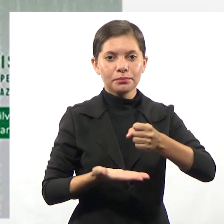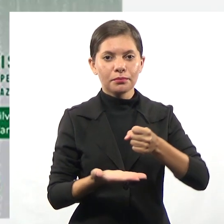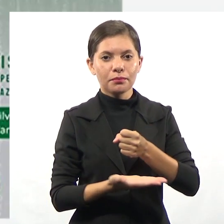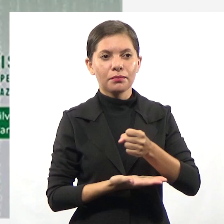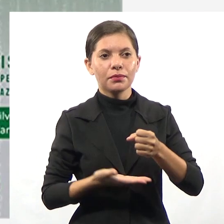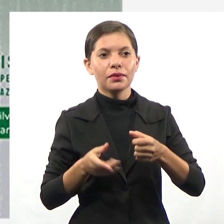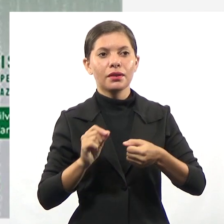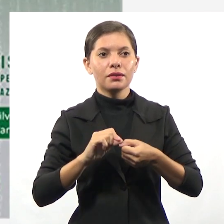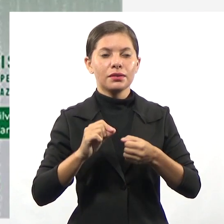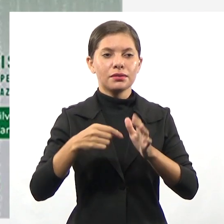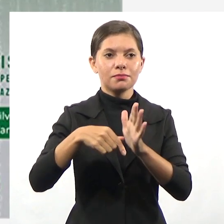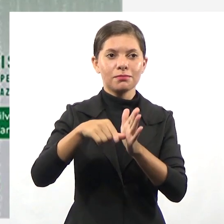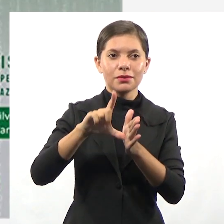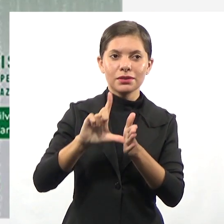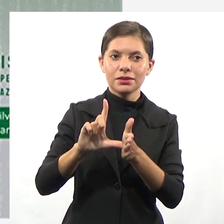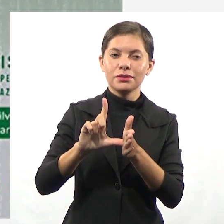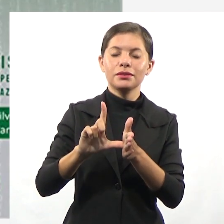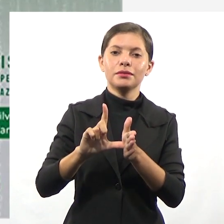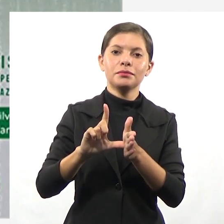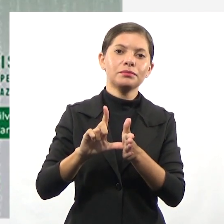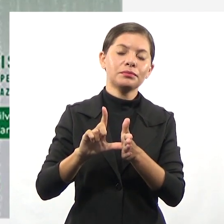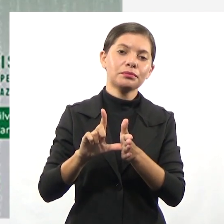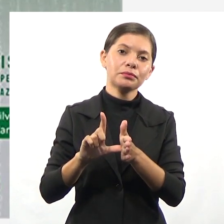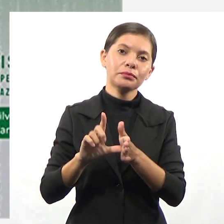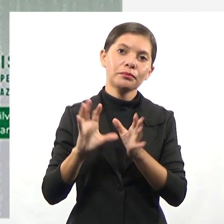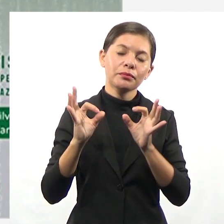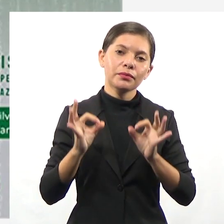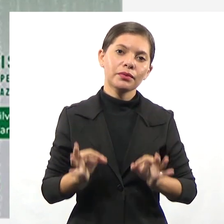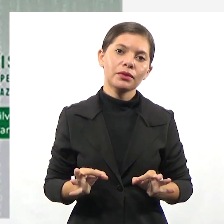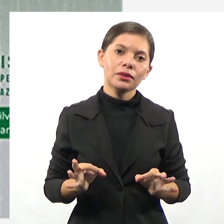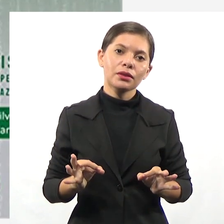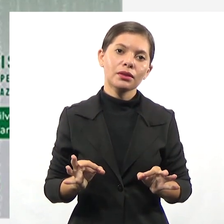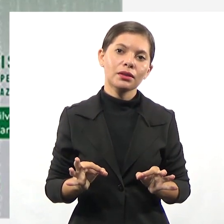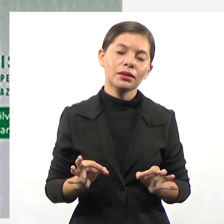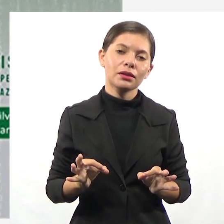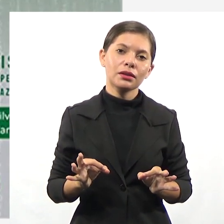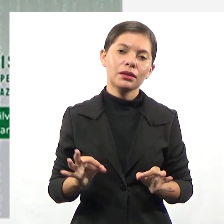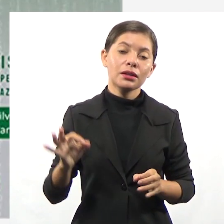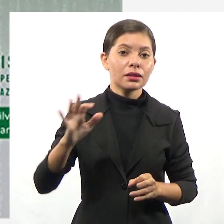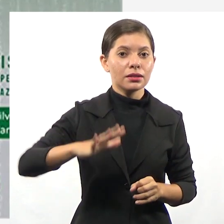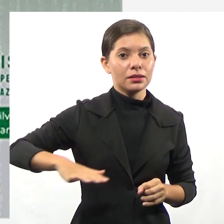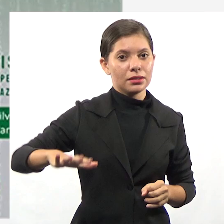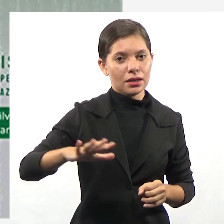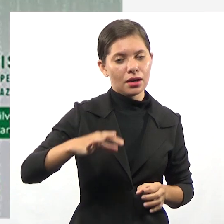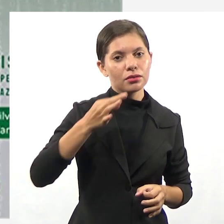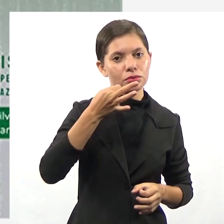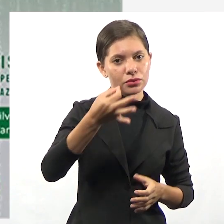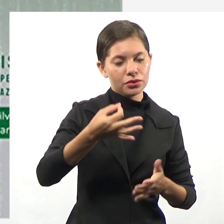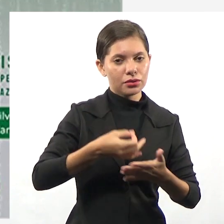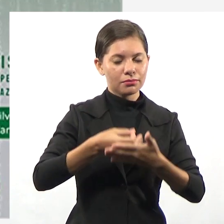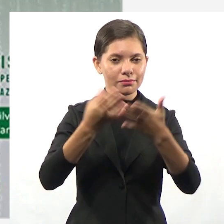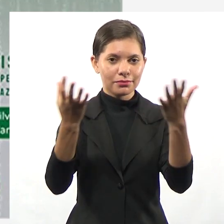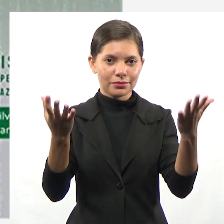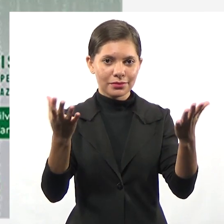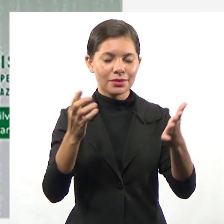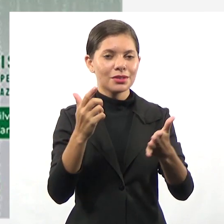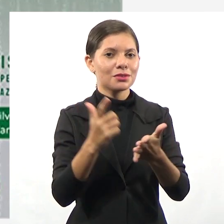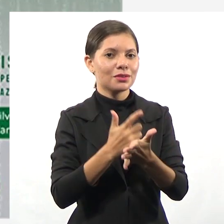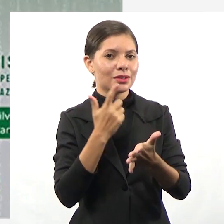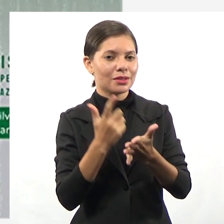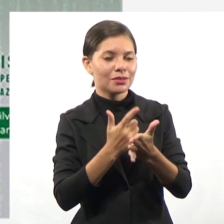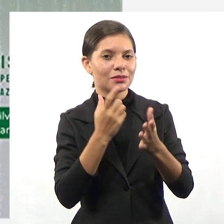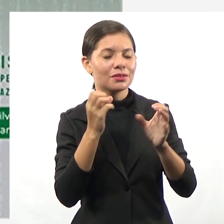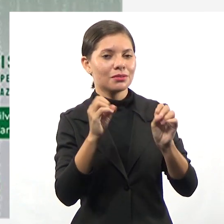Nessa área, eu deixo a sugestão de um livro, que é Educação à Distância, Mineração de Dados e a Pesquisação no Contexto